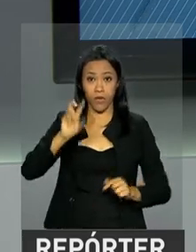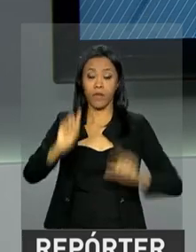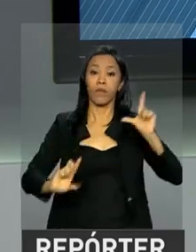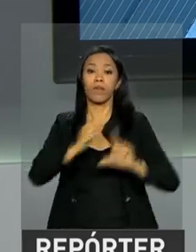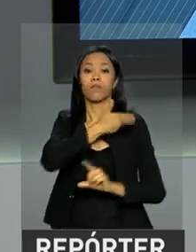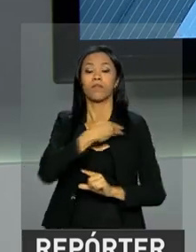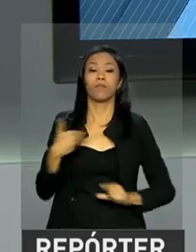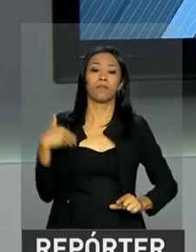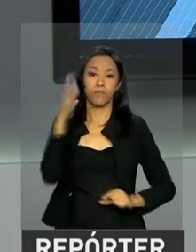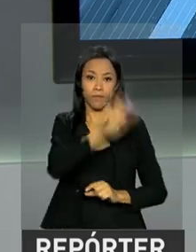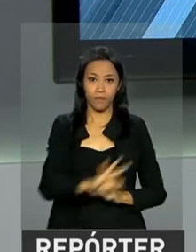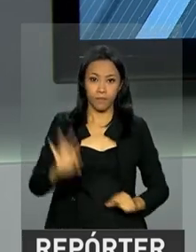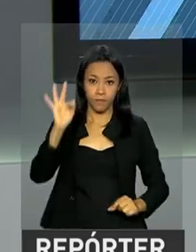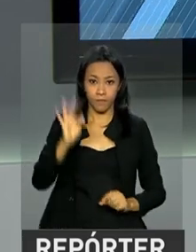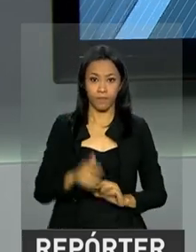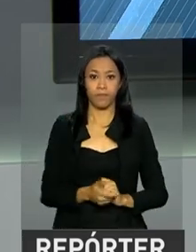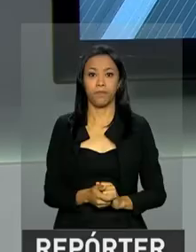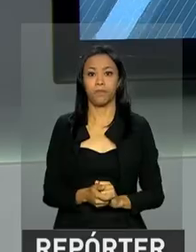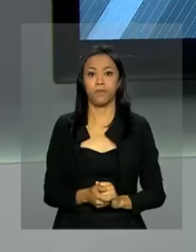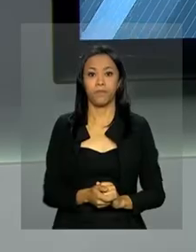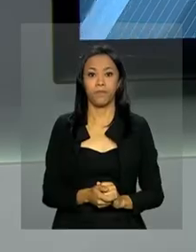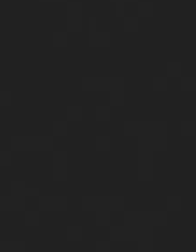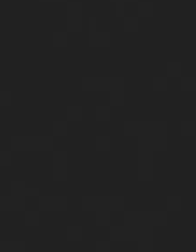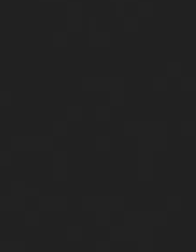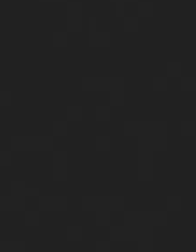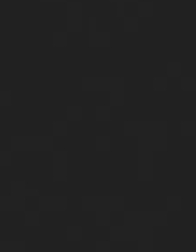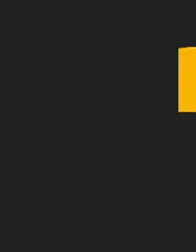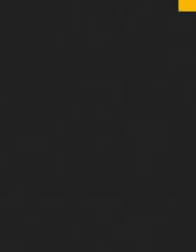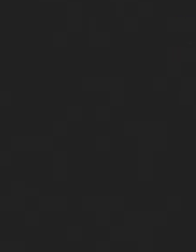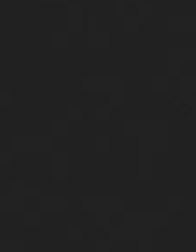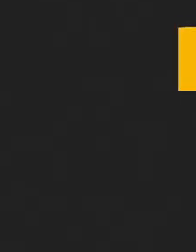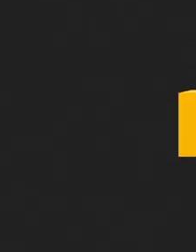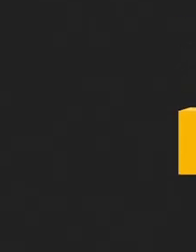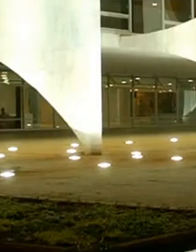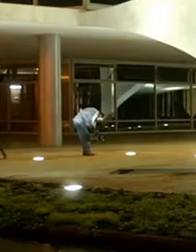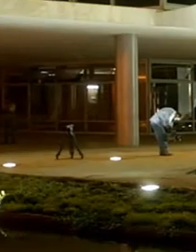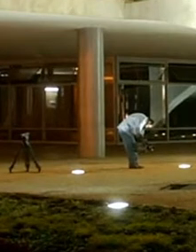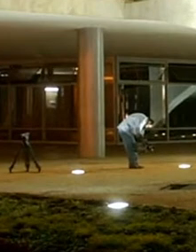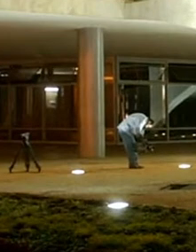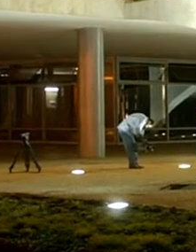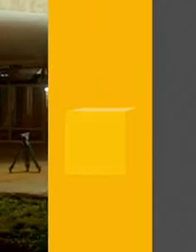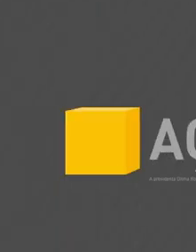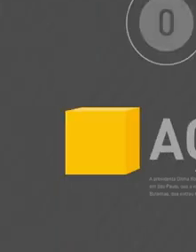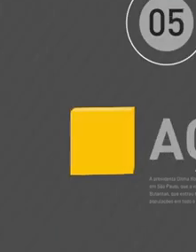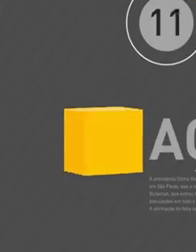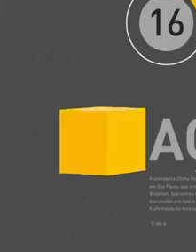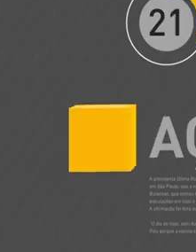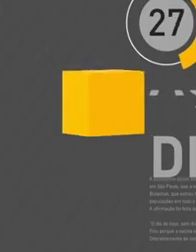na NBR, a TV do Governo Federal.